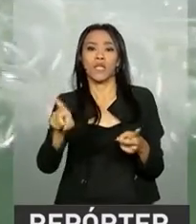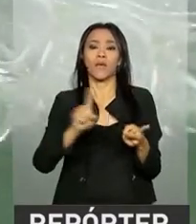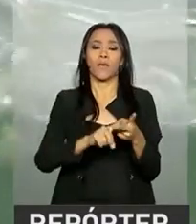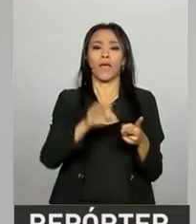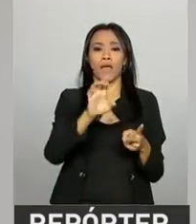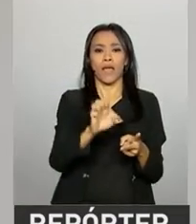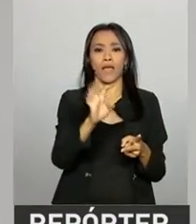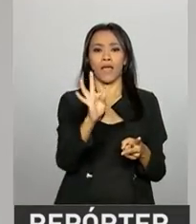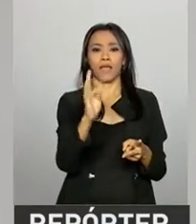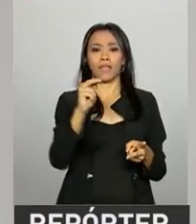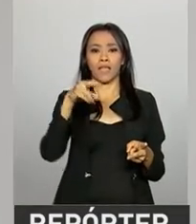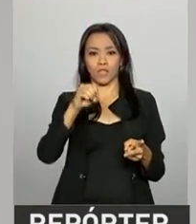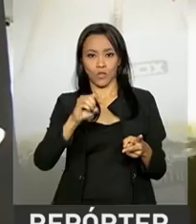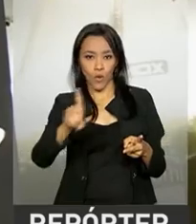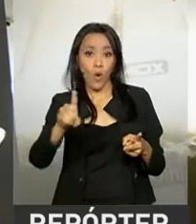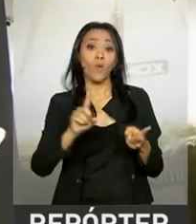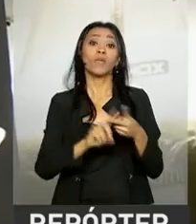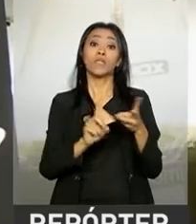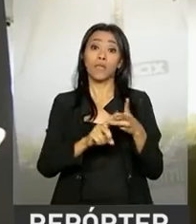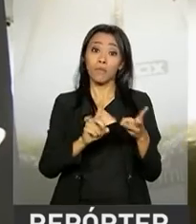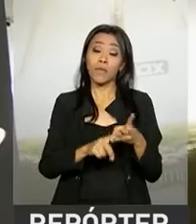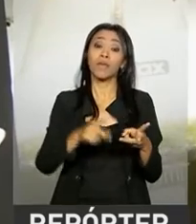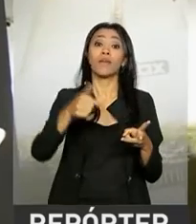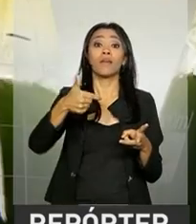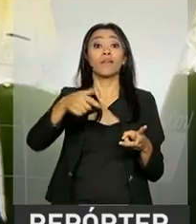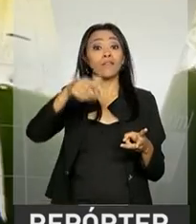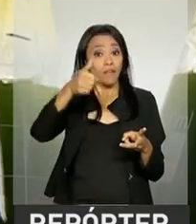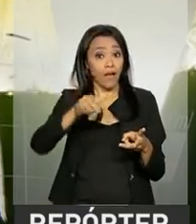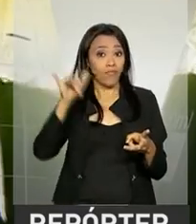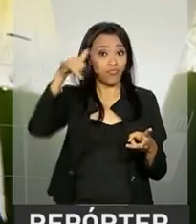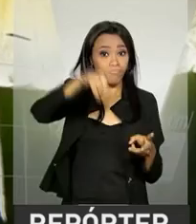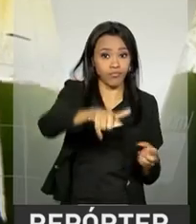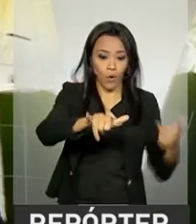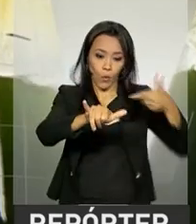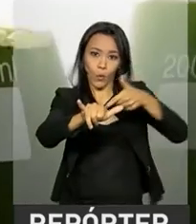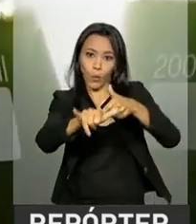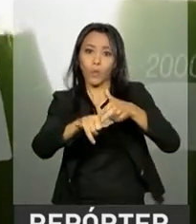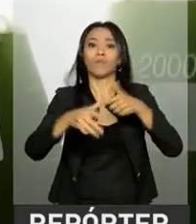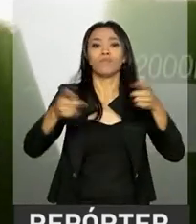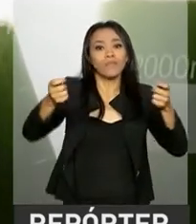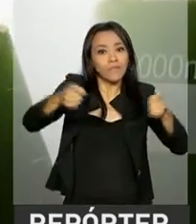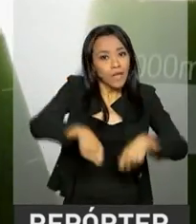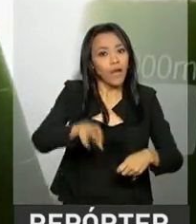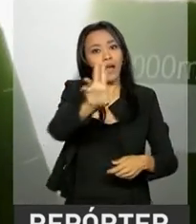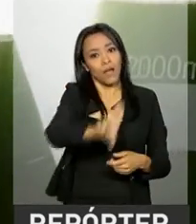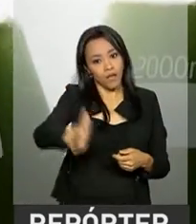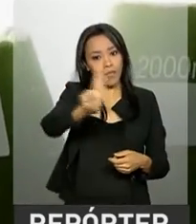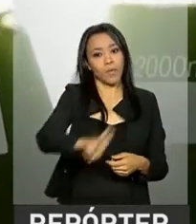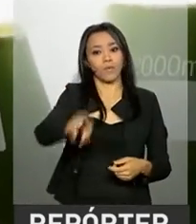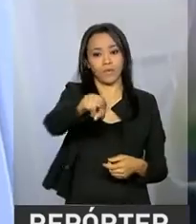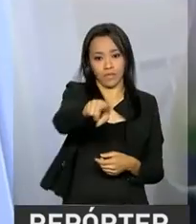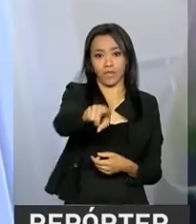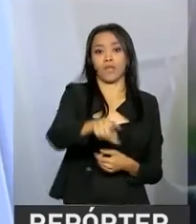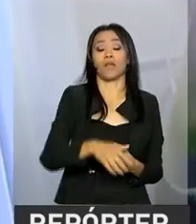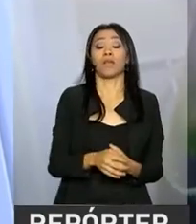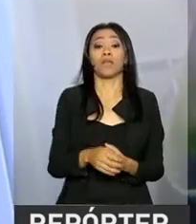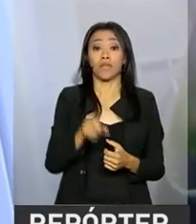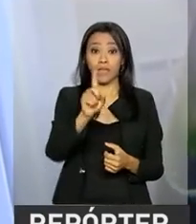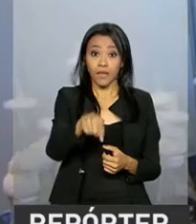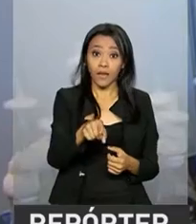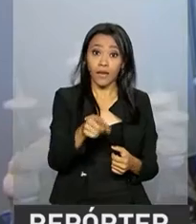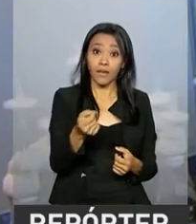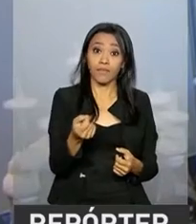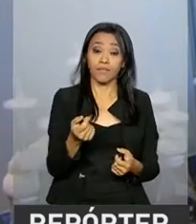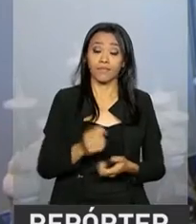até bioquerosene de avião. Sem falar que o método permite o uso eficiente dos resíduos, que deixam de ser um